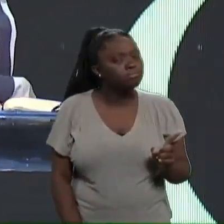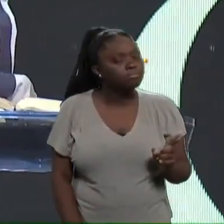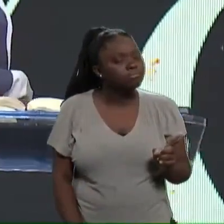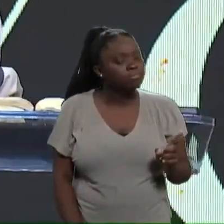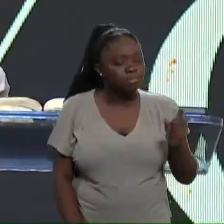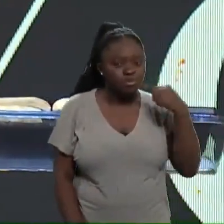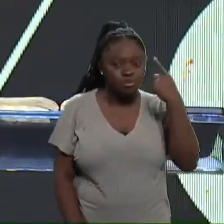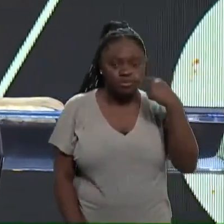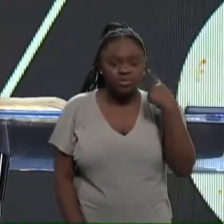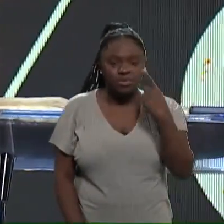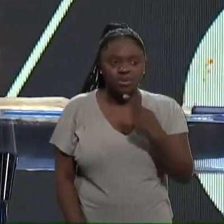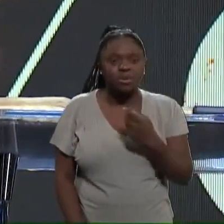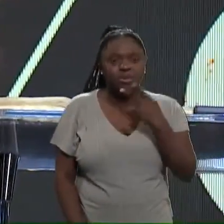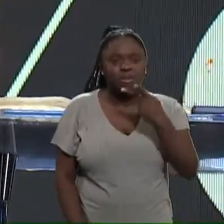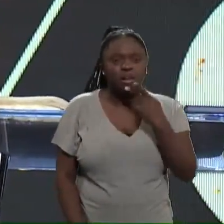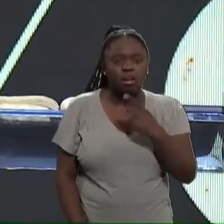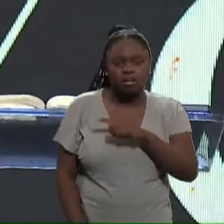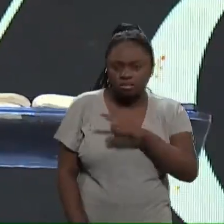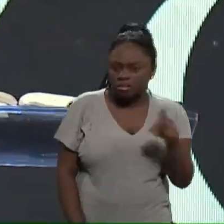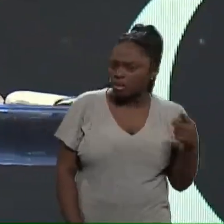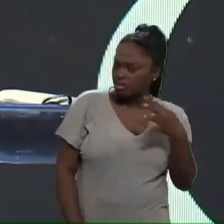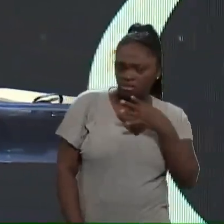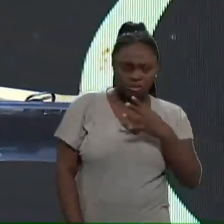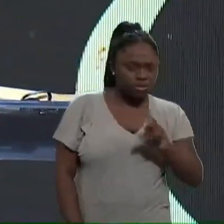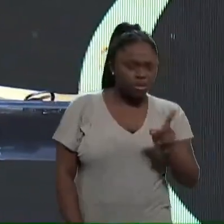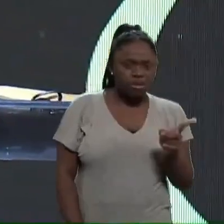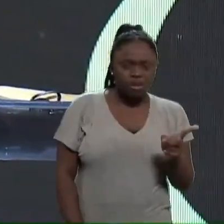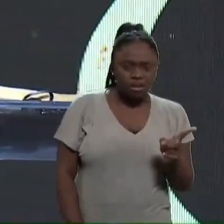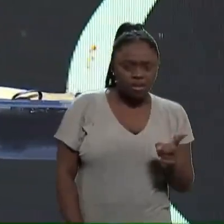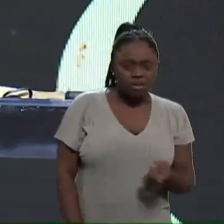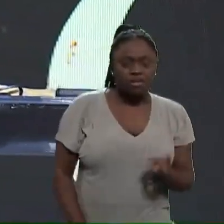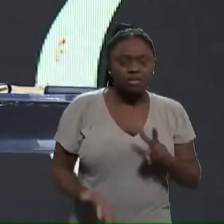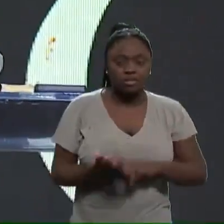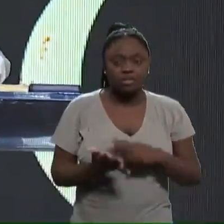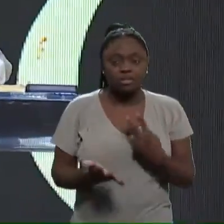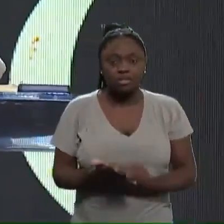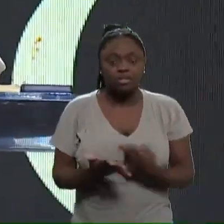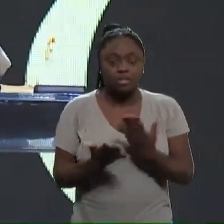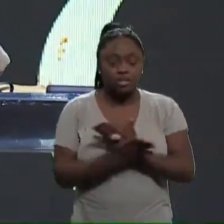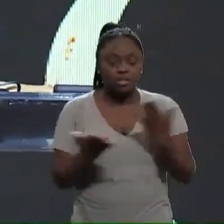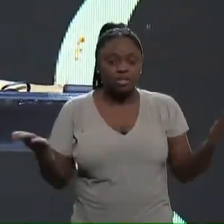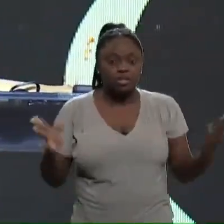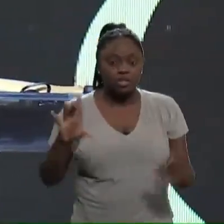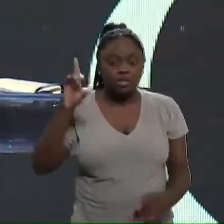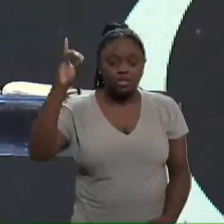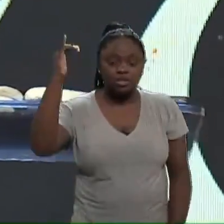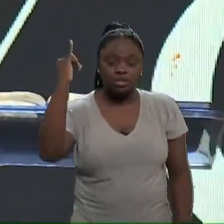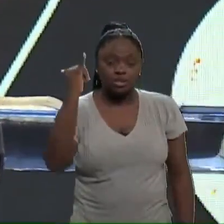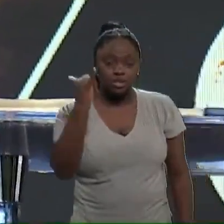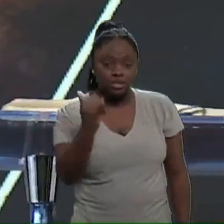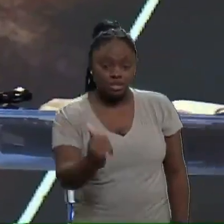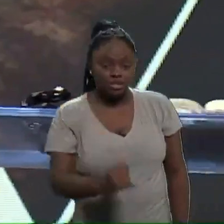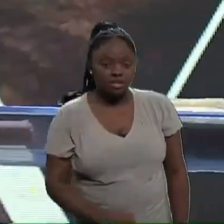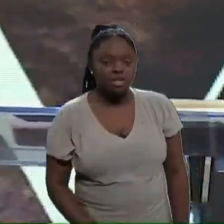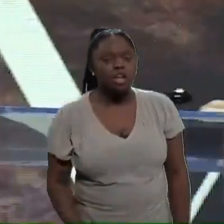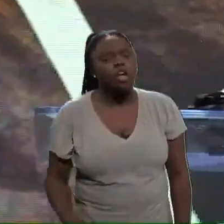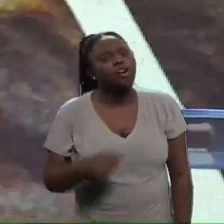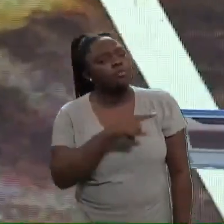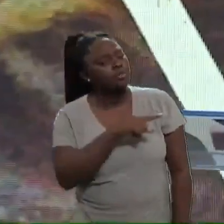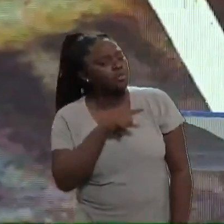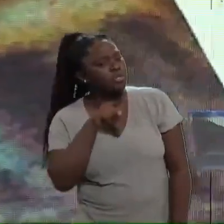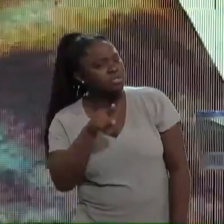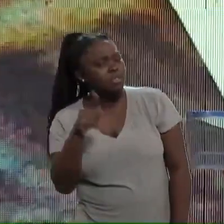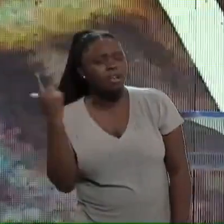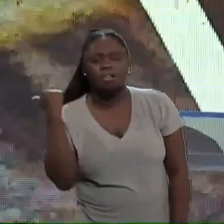Em espanhol diz: não a conhecereis. Vou traduzir para você o que Deus está falando. Será que você